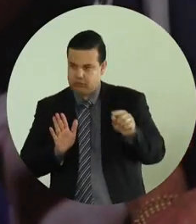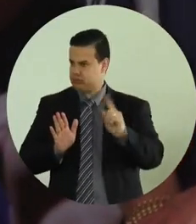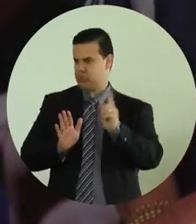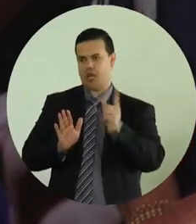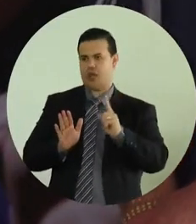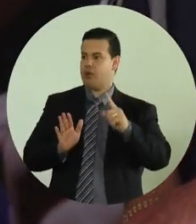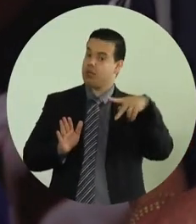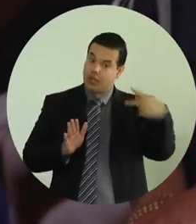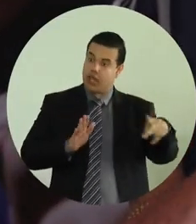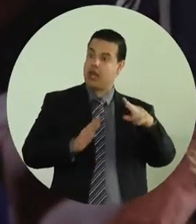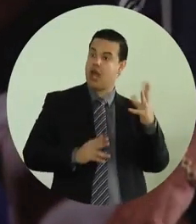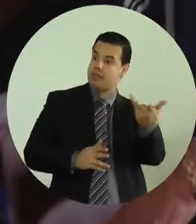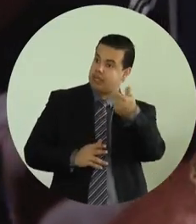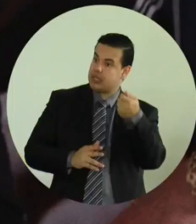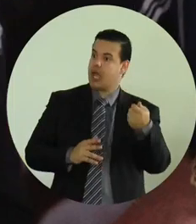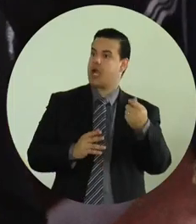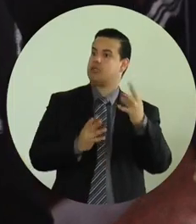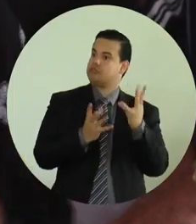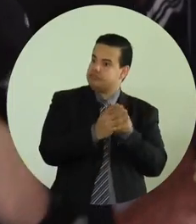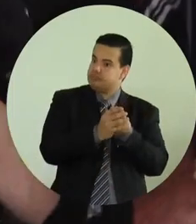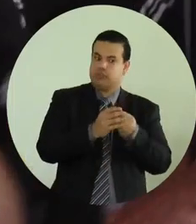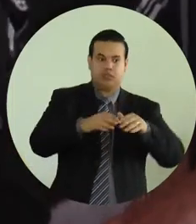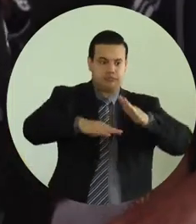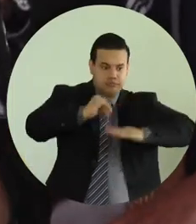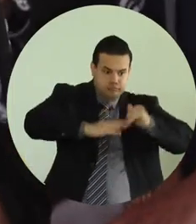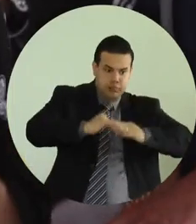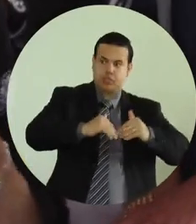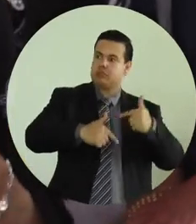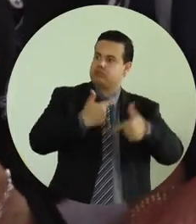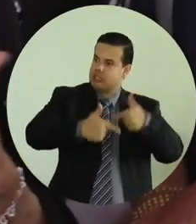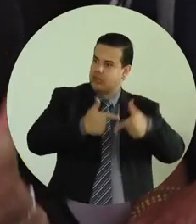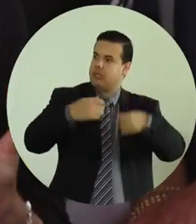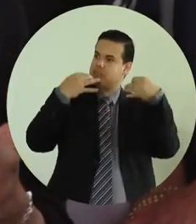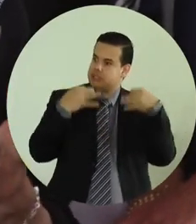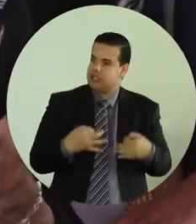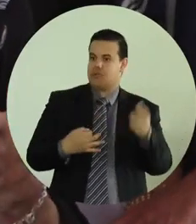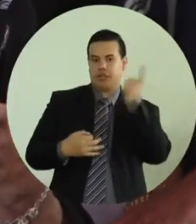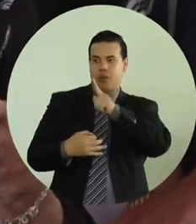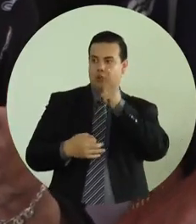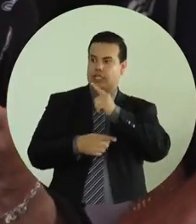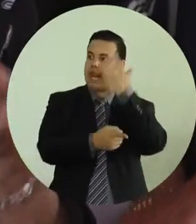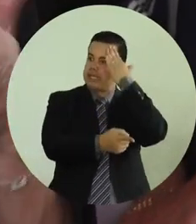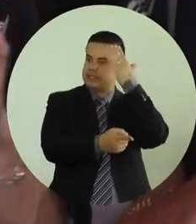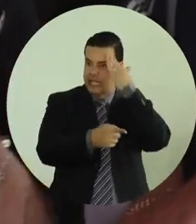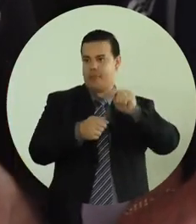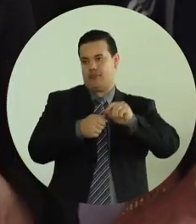por suas habilidades, por suas competências, né, por aquilo que elas sabem fazer.